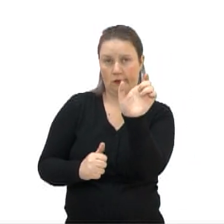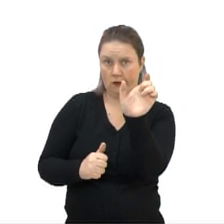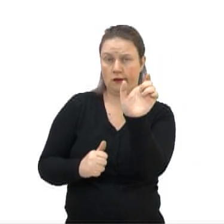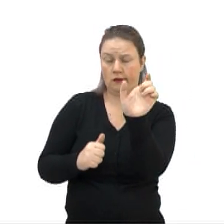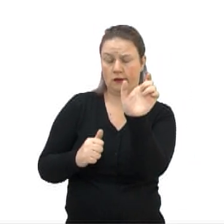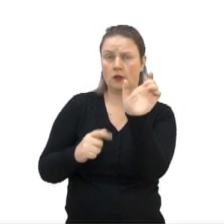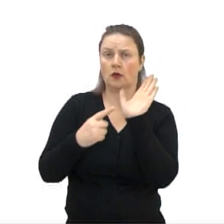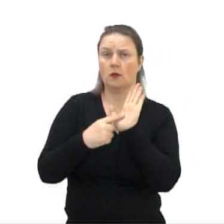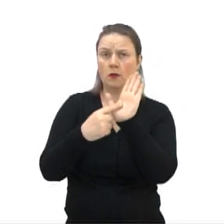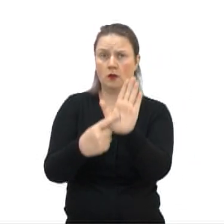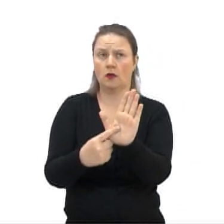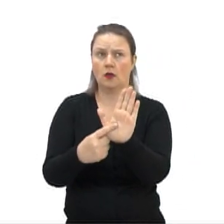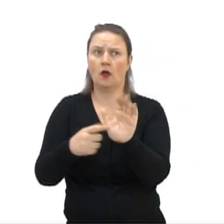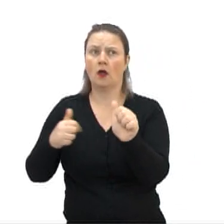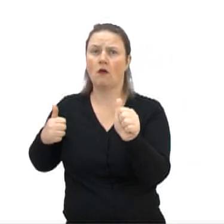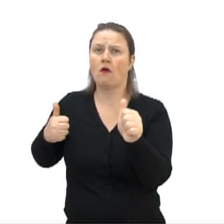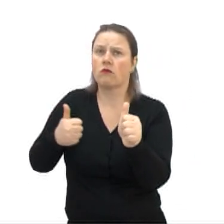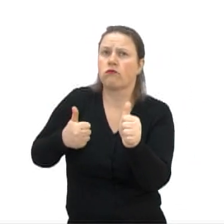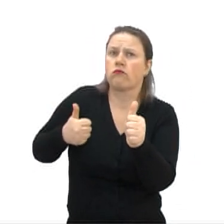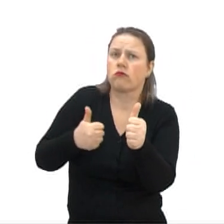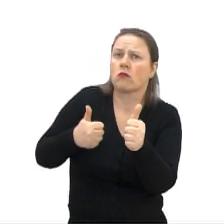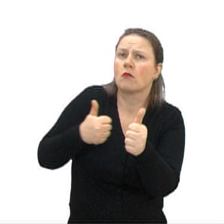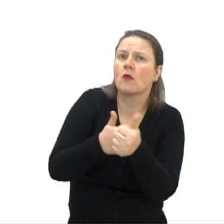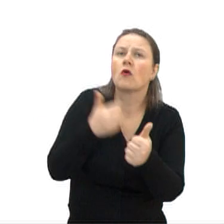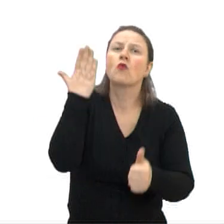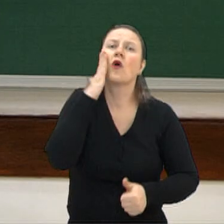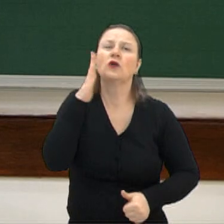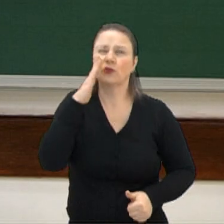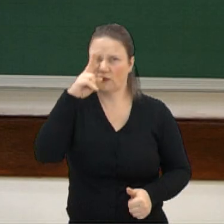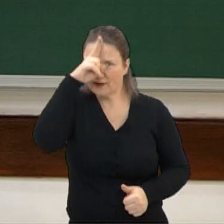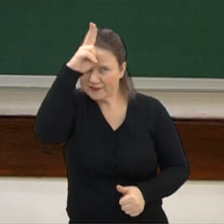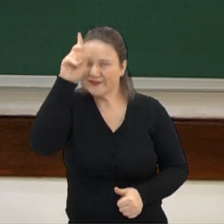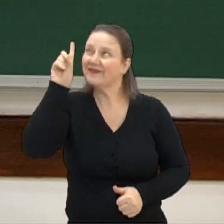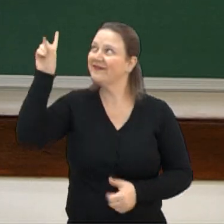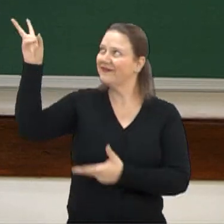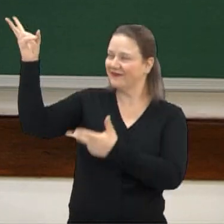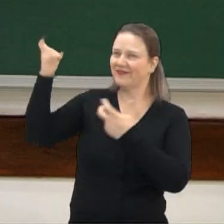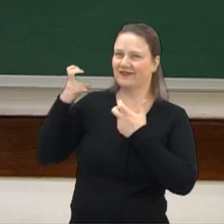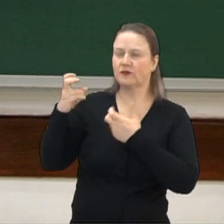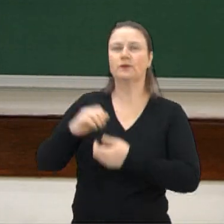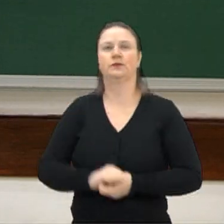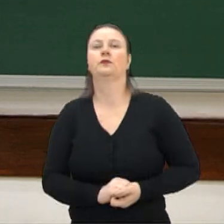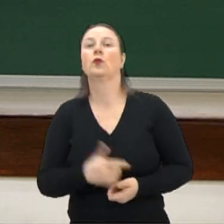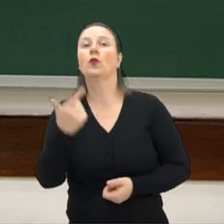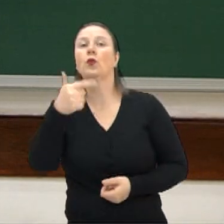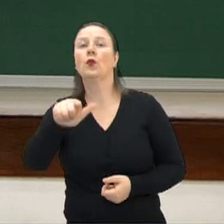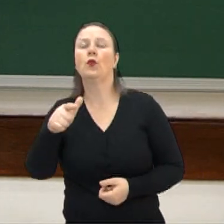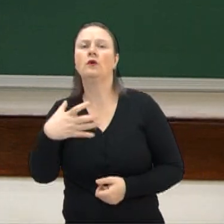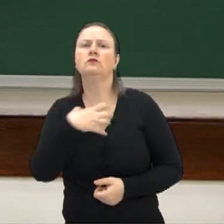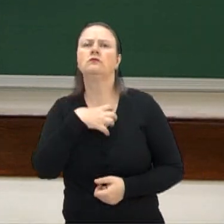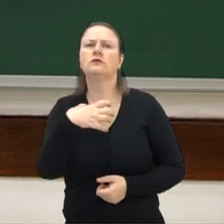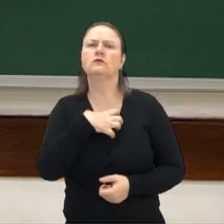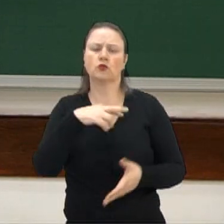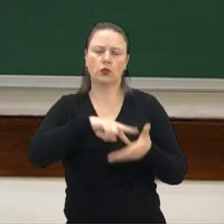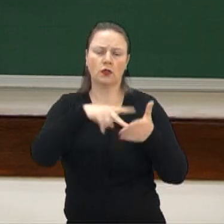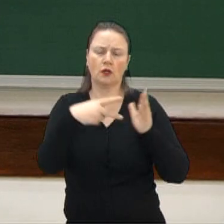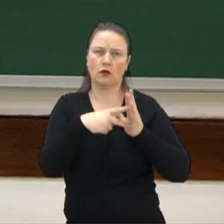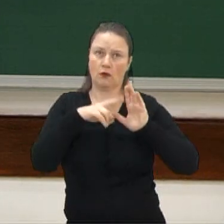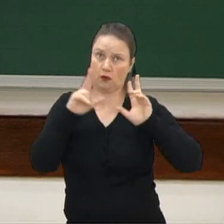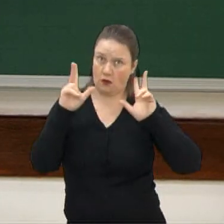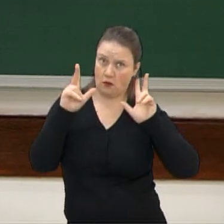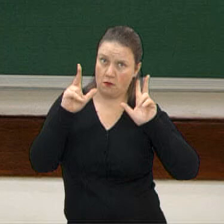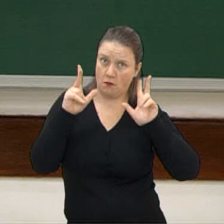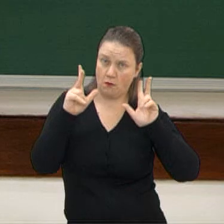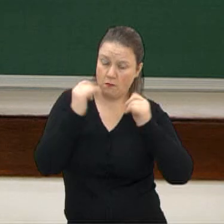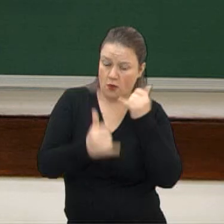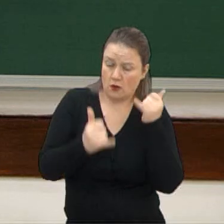destaque? Aproximadamente. Por outra de mesmo sentido. Nós fizemos um exercício parecido na aula passada, agora a gente vai fazer